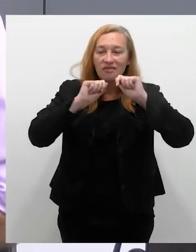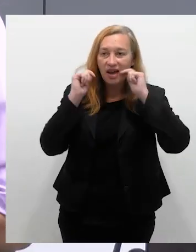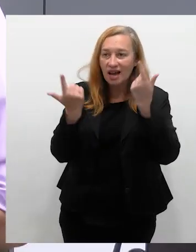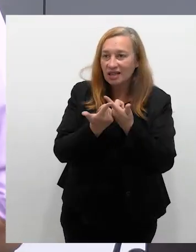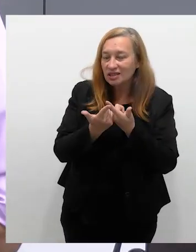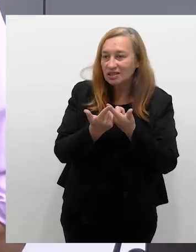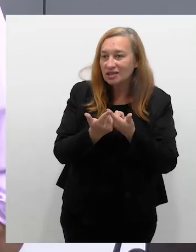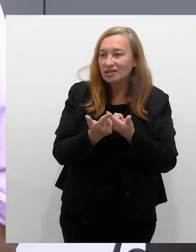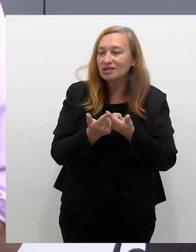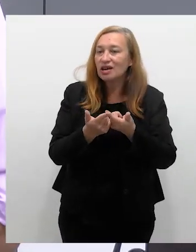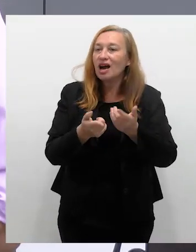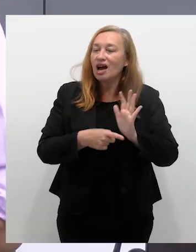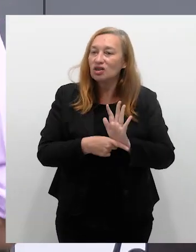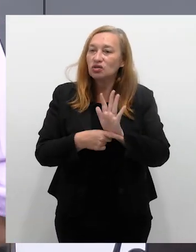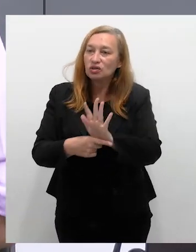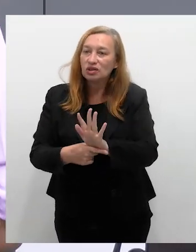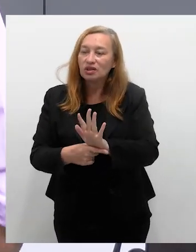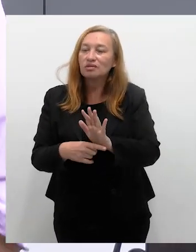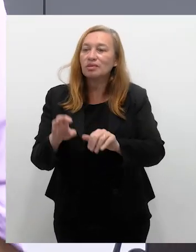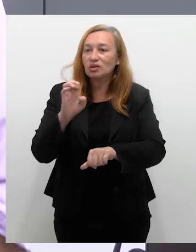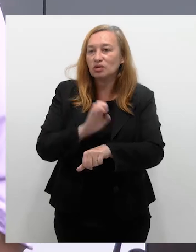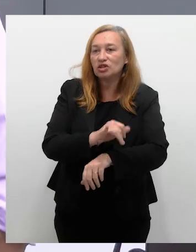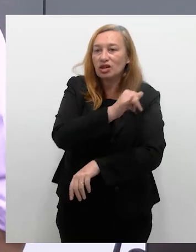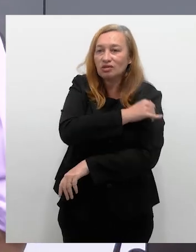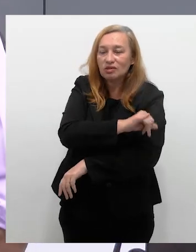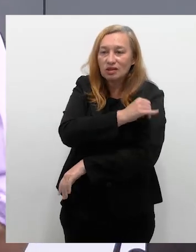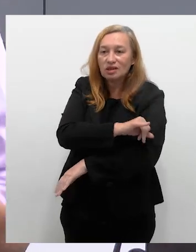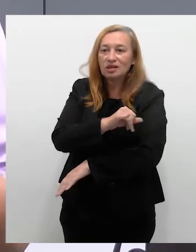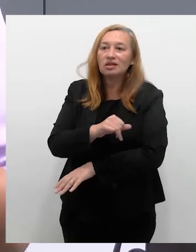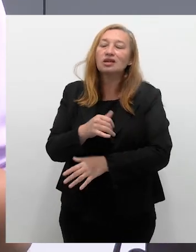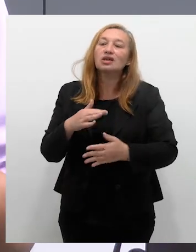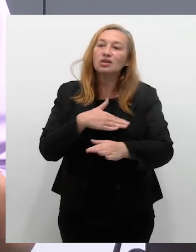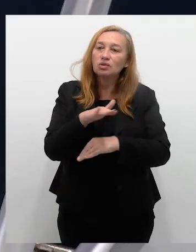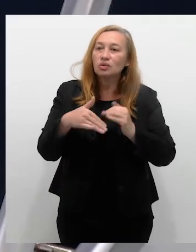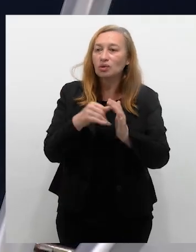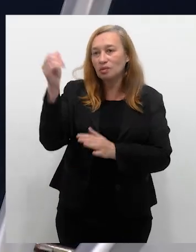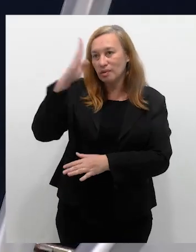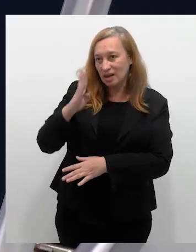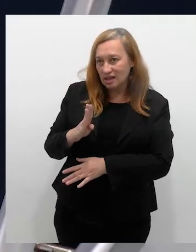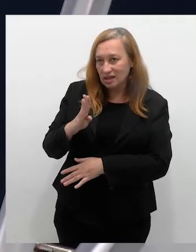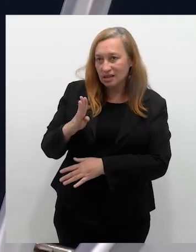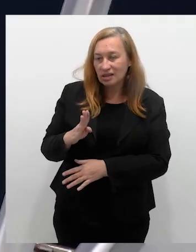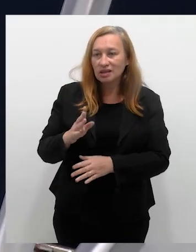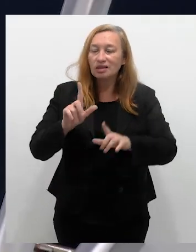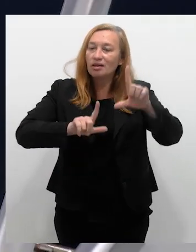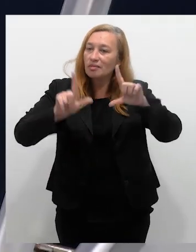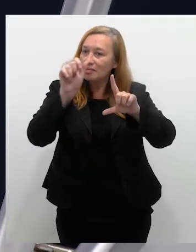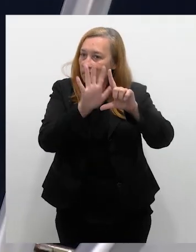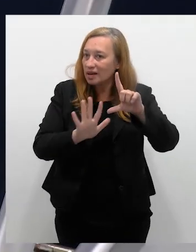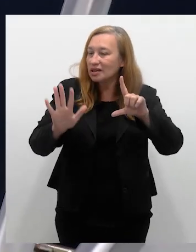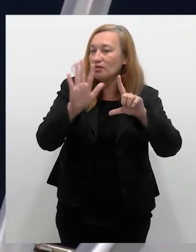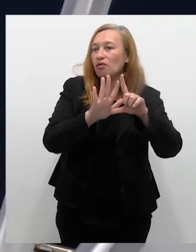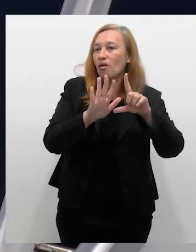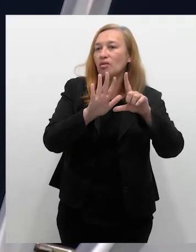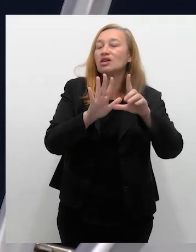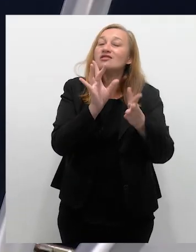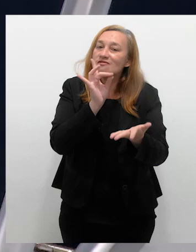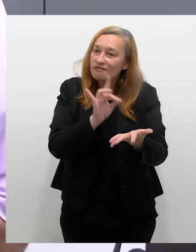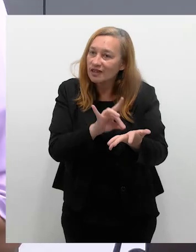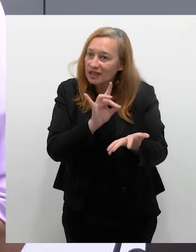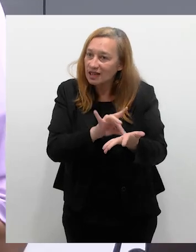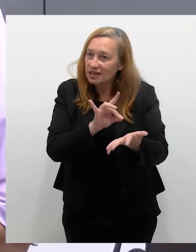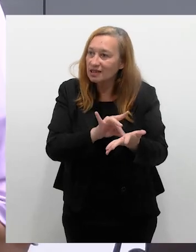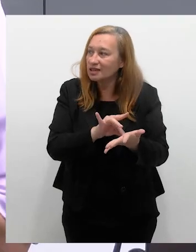TV Alerj, né? Prestando um grande serviço para todo o estado do Rio de Janeiro, quiçá o Brasil inteiro, através das plataformas, né?